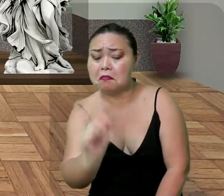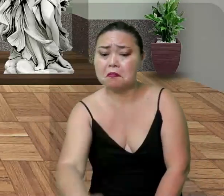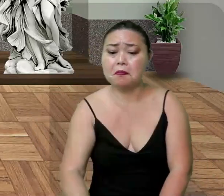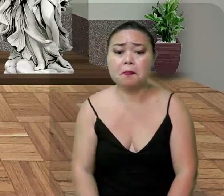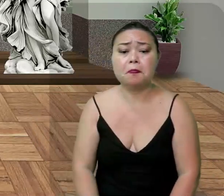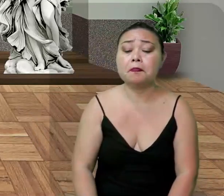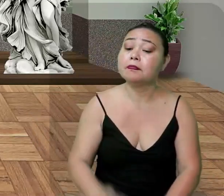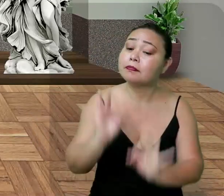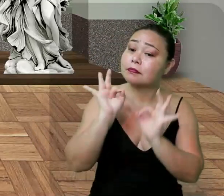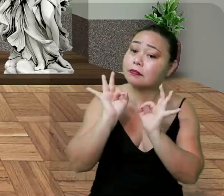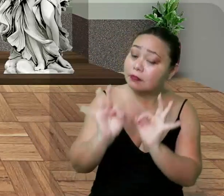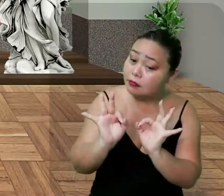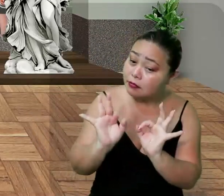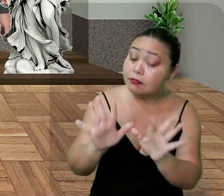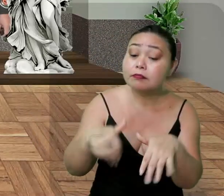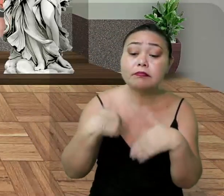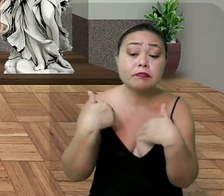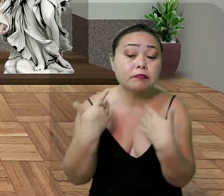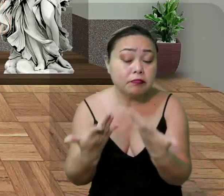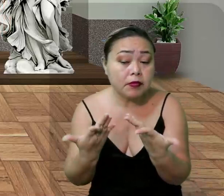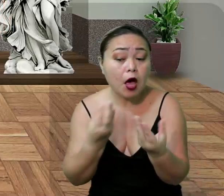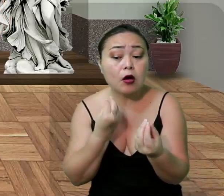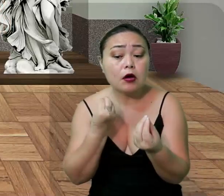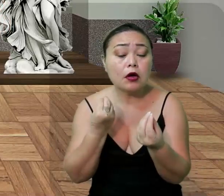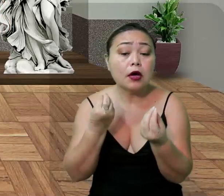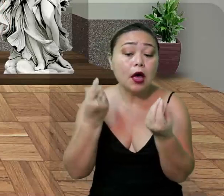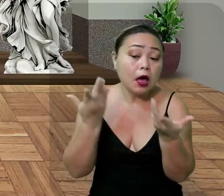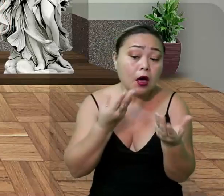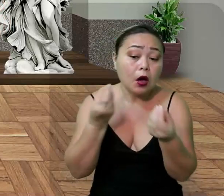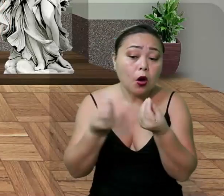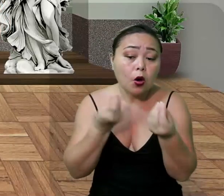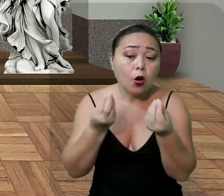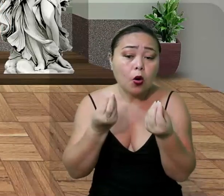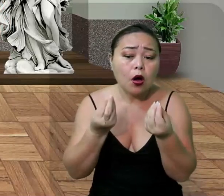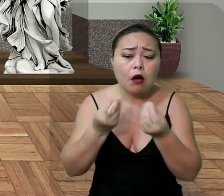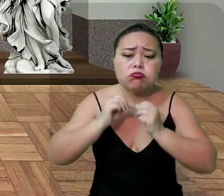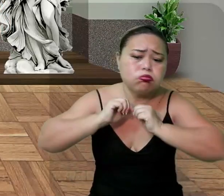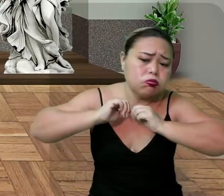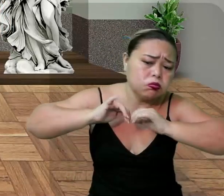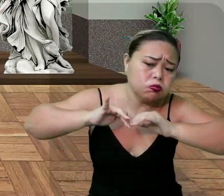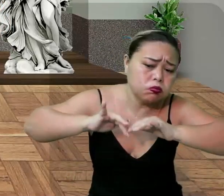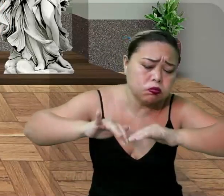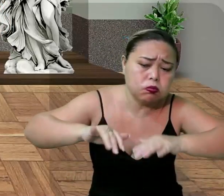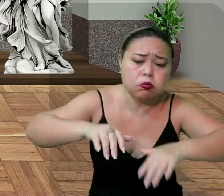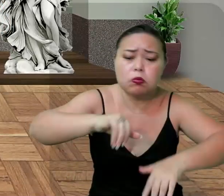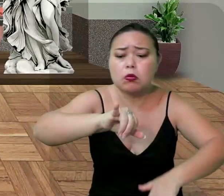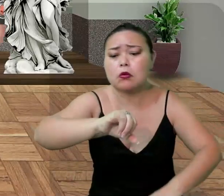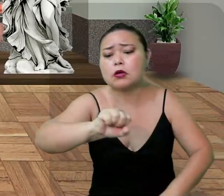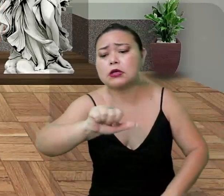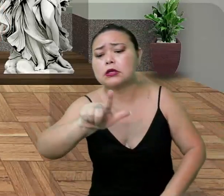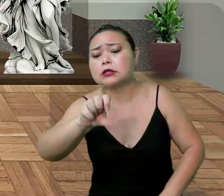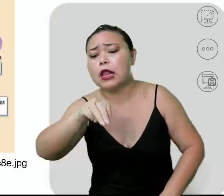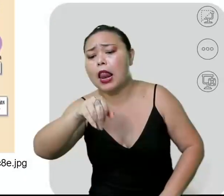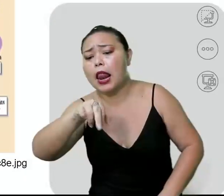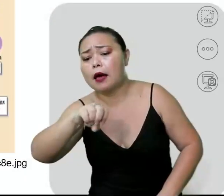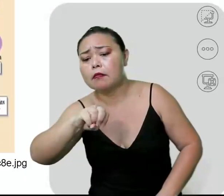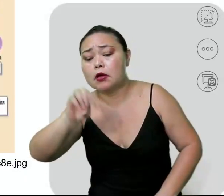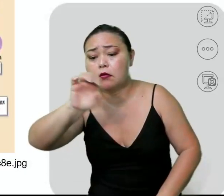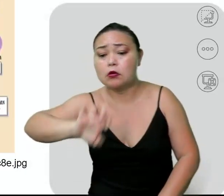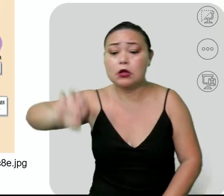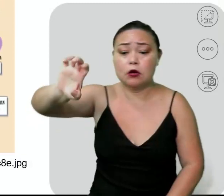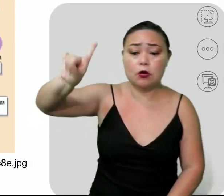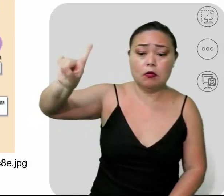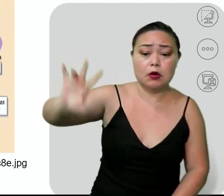certo? Então, era a forma de não deixar se propagar o islamismo na Europa. Olha lá.